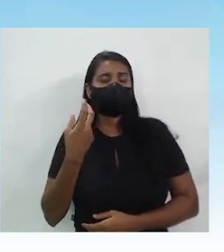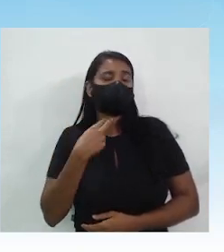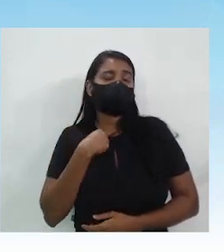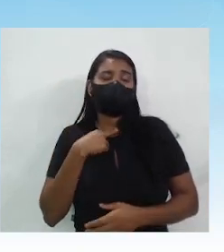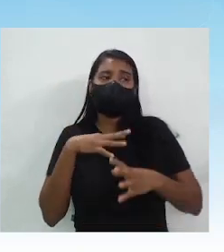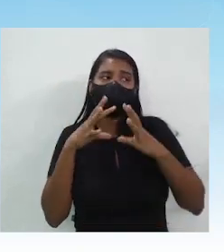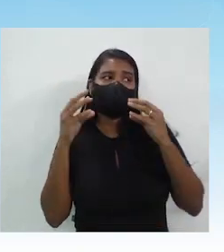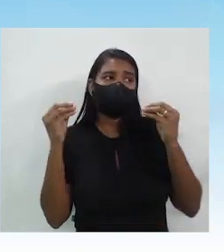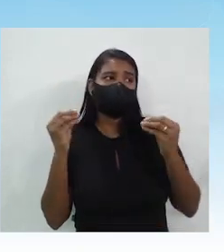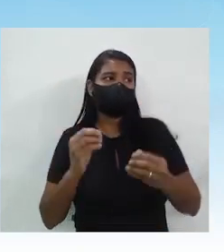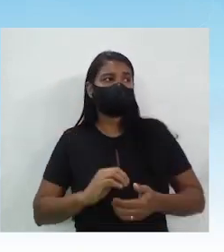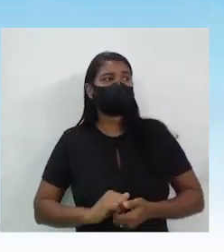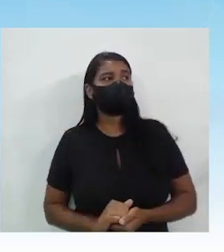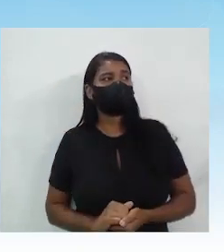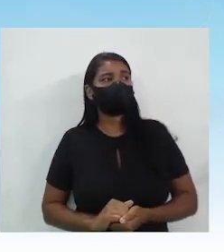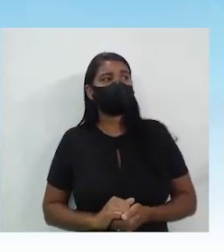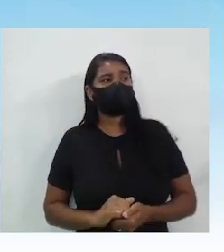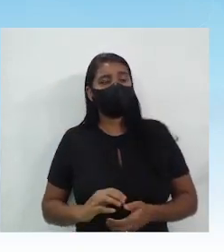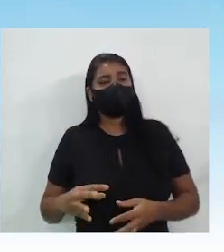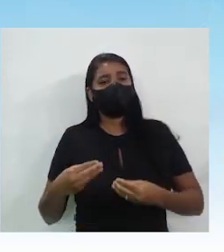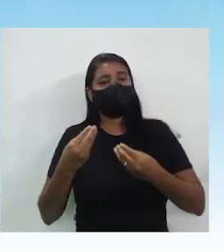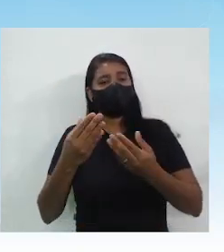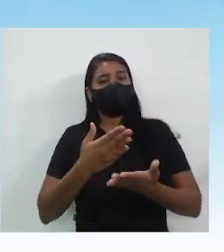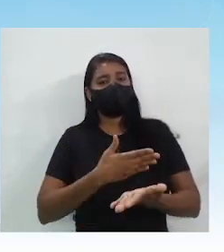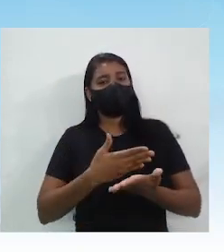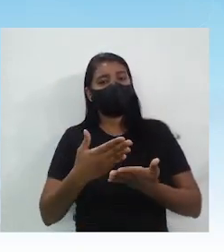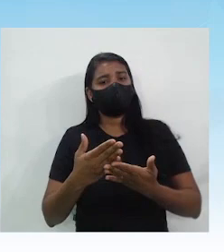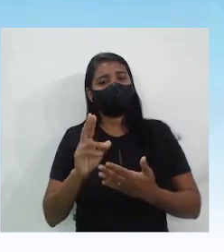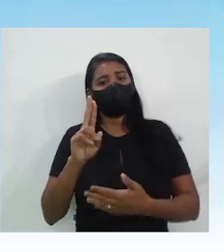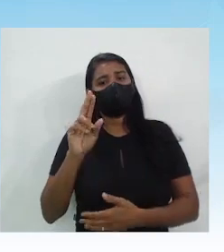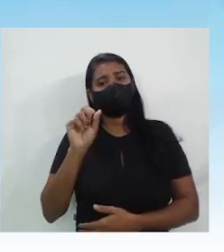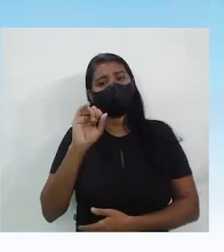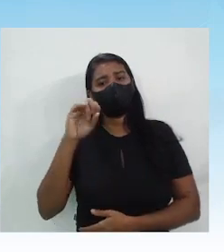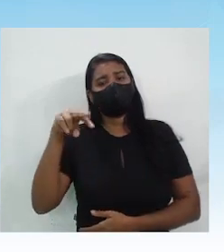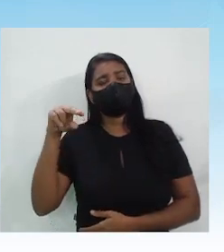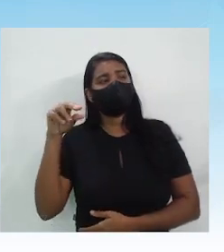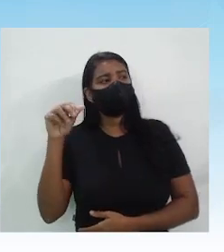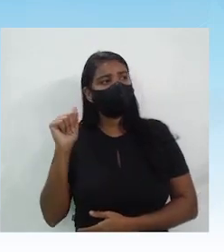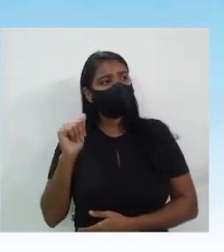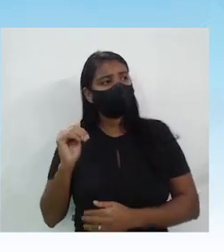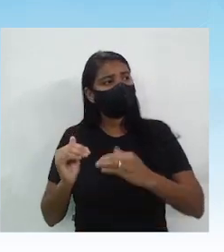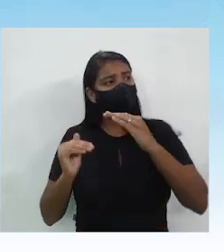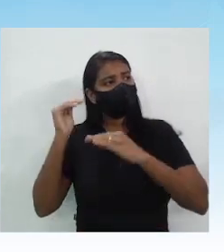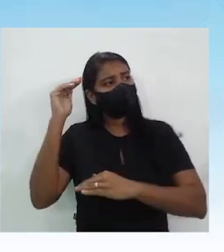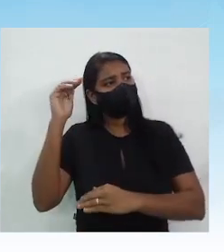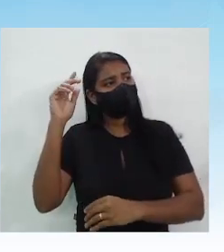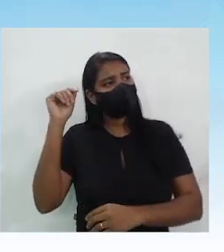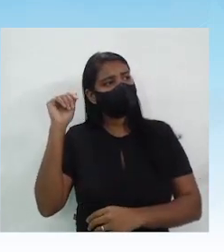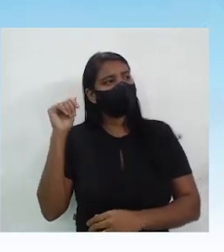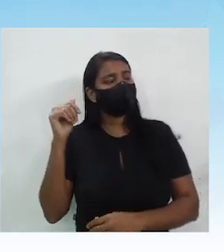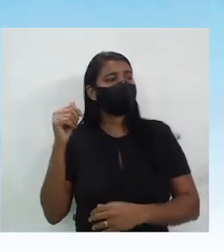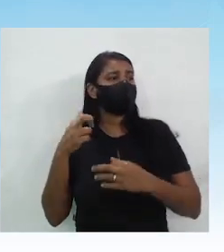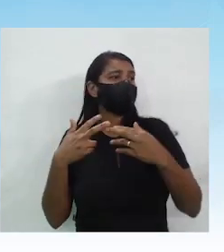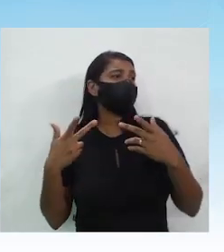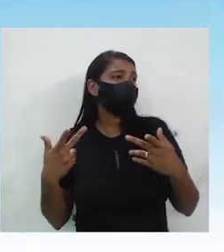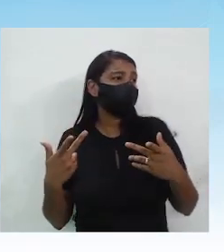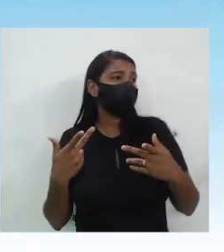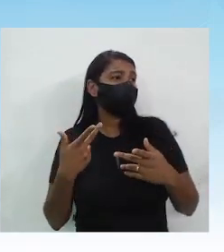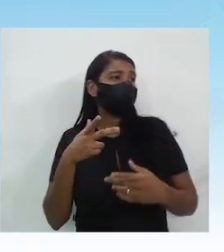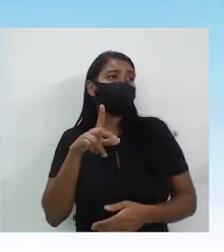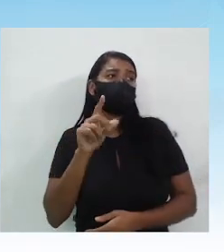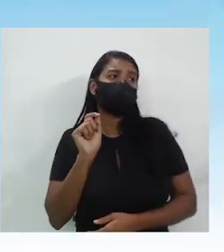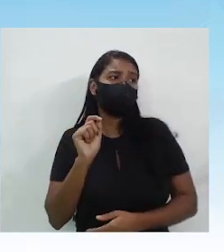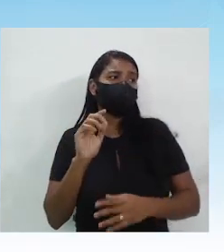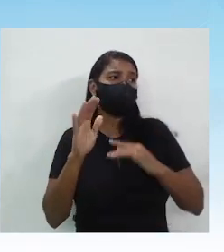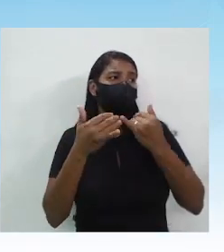não podem desaparecer. O investimento que é inicial de uma usina nuclear ela é muito alto, ao contrário de